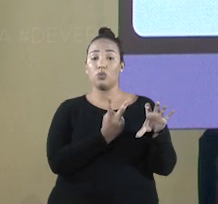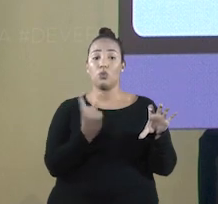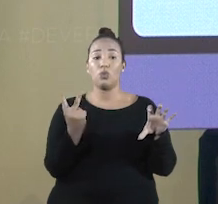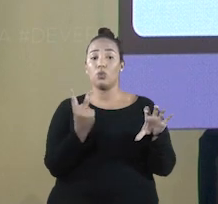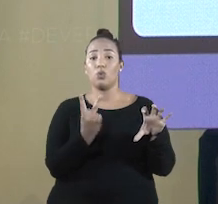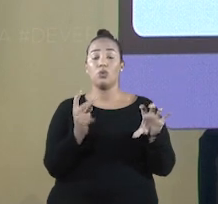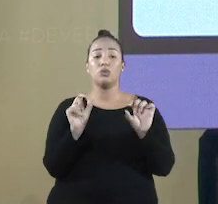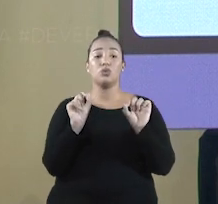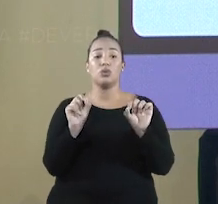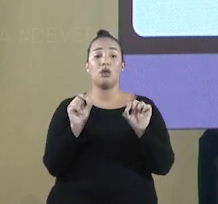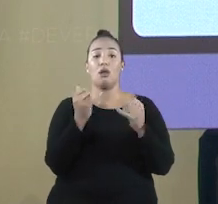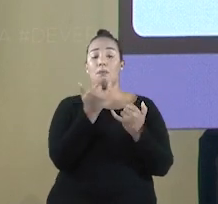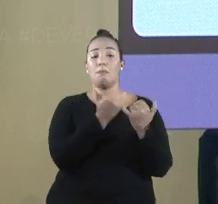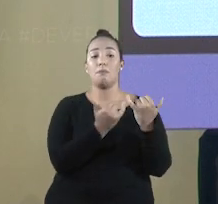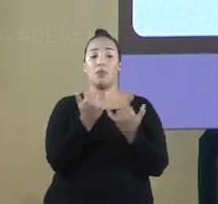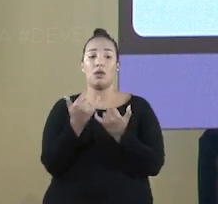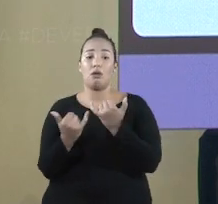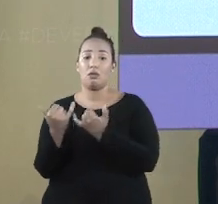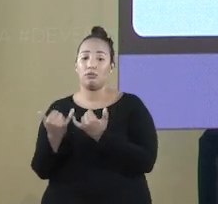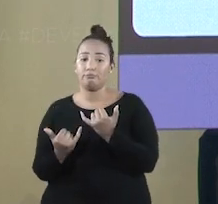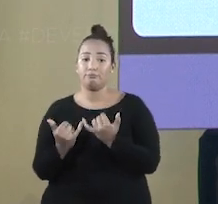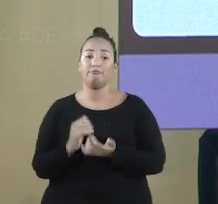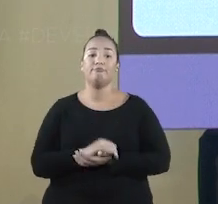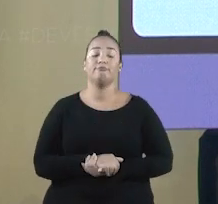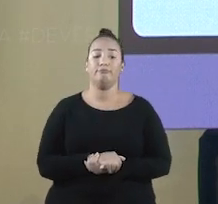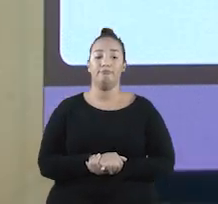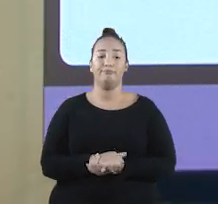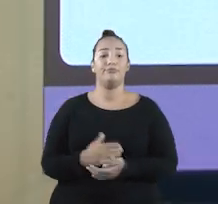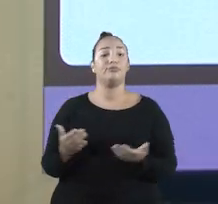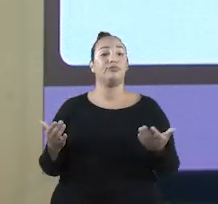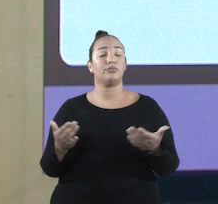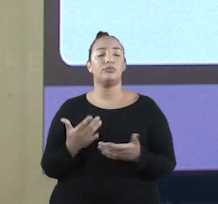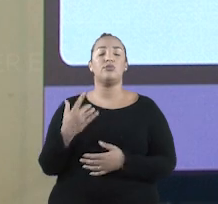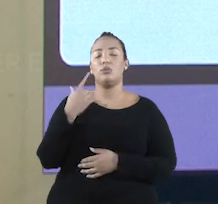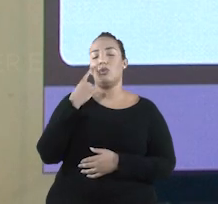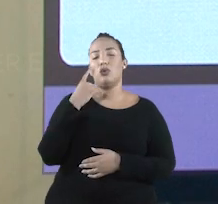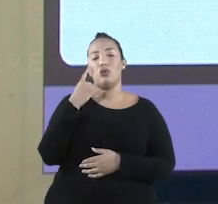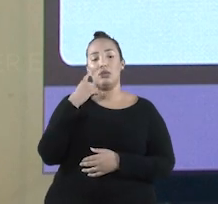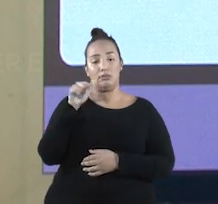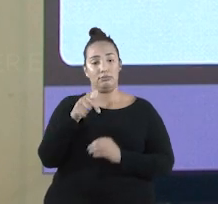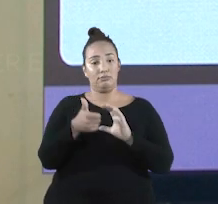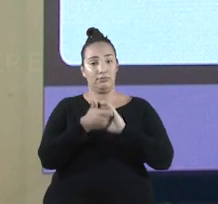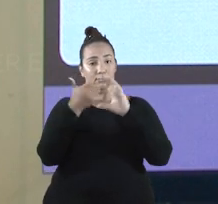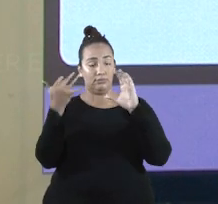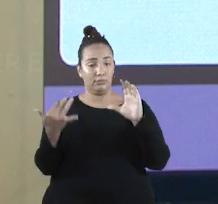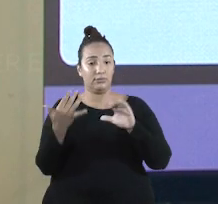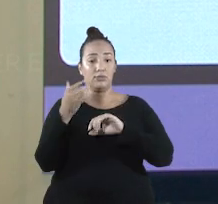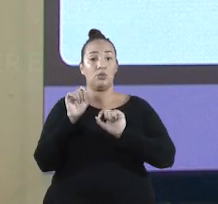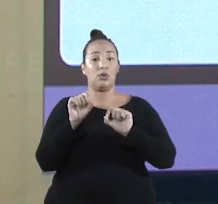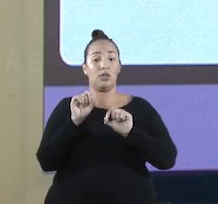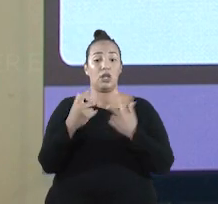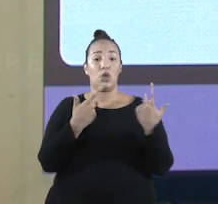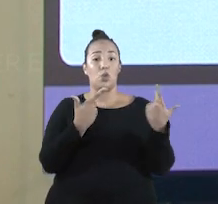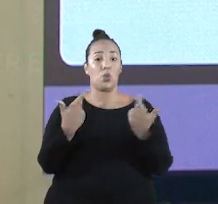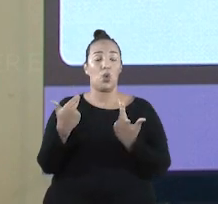dois triângulos serão semelhantes entre si. Observe que essa propriedade se aplica